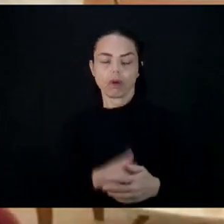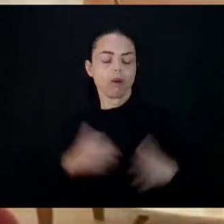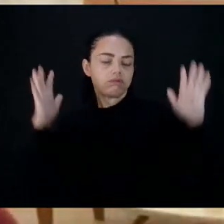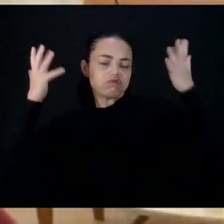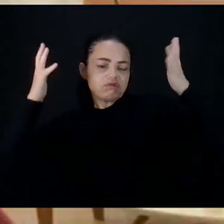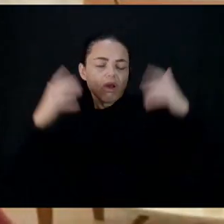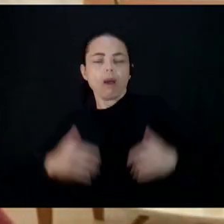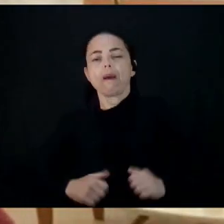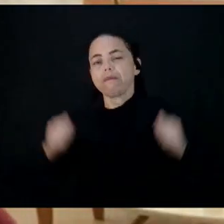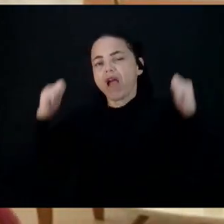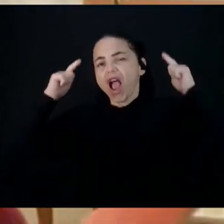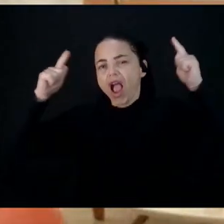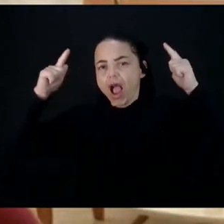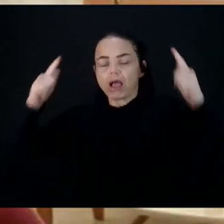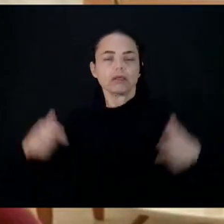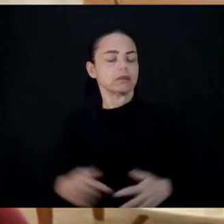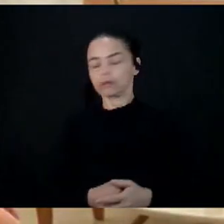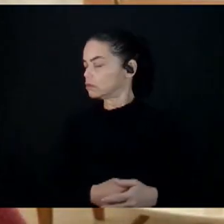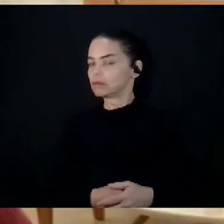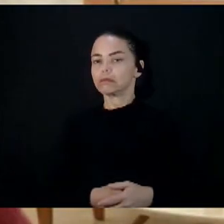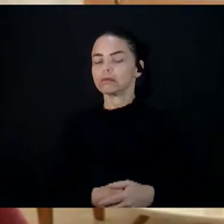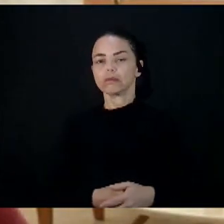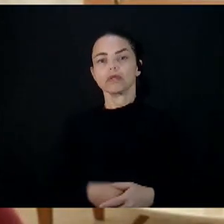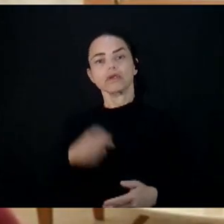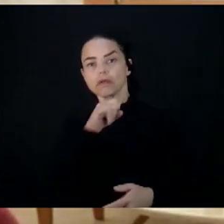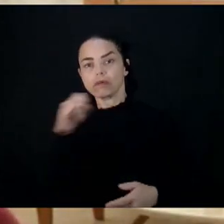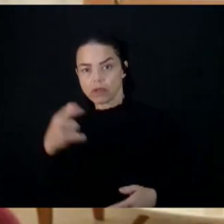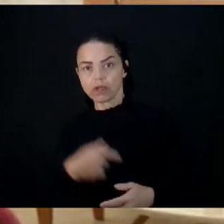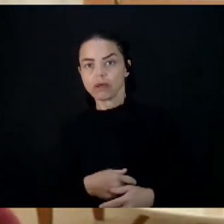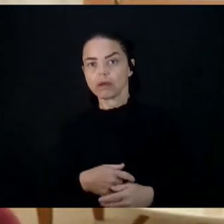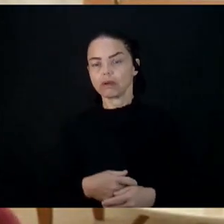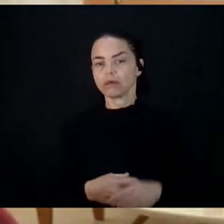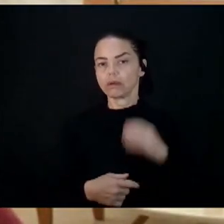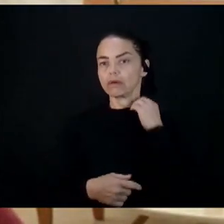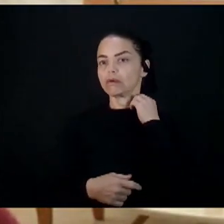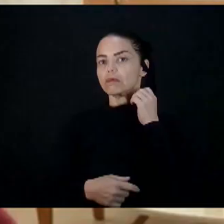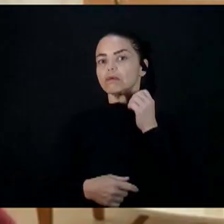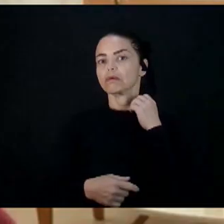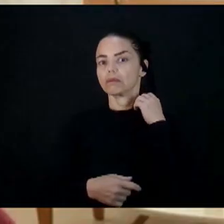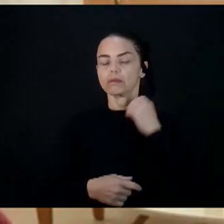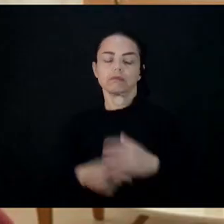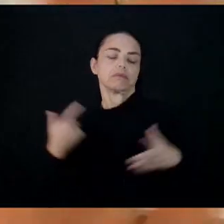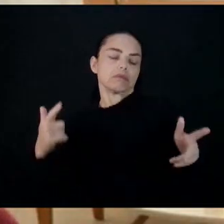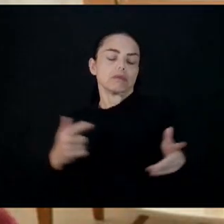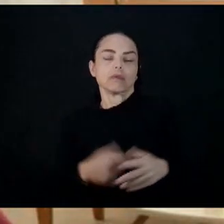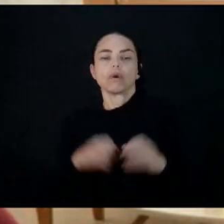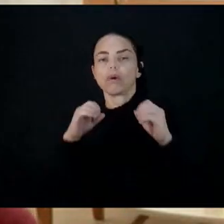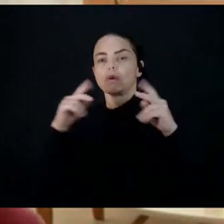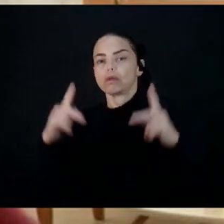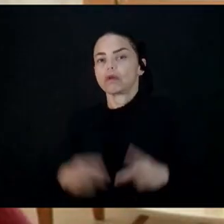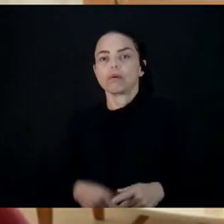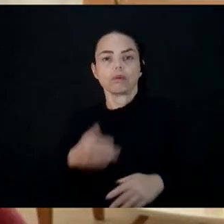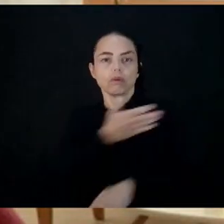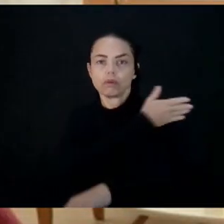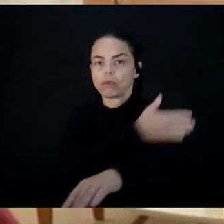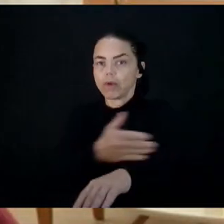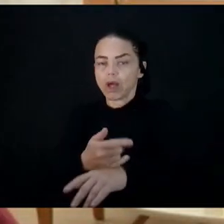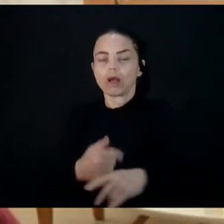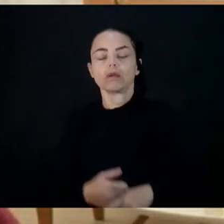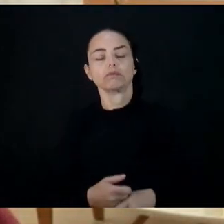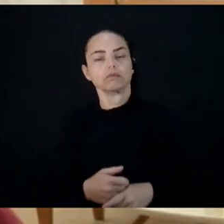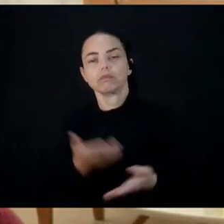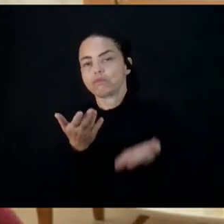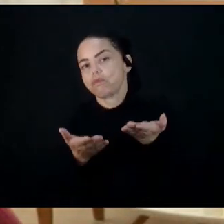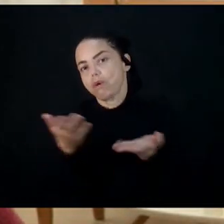disso, não é isso. Se você bebe com moderação, ok. Se você não bebe, tá tudo bem